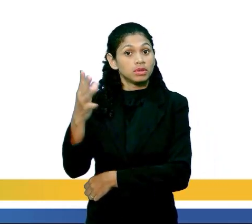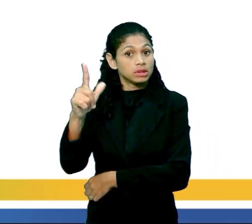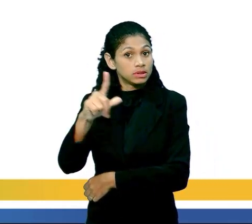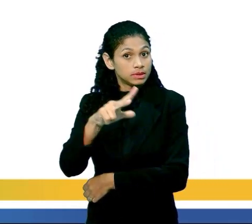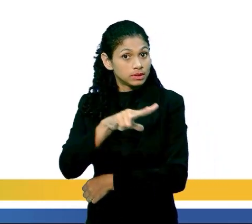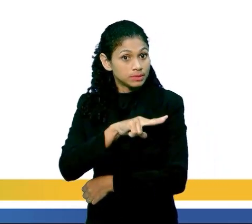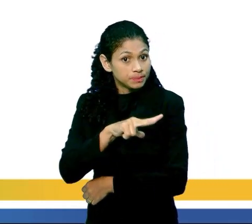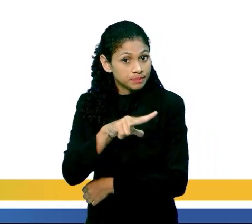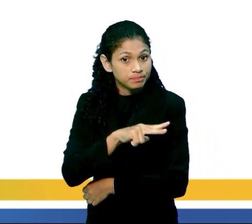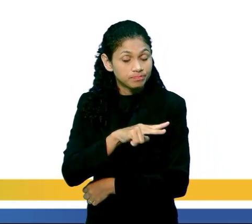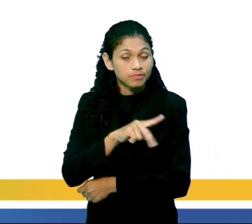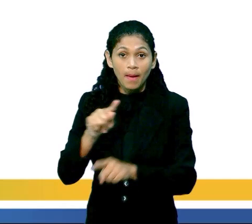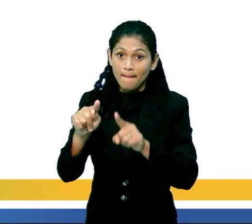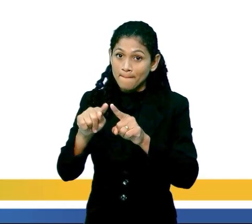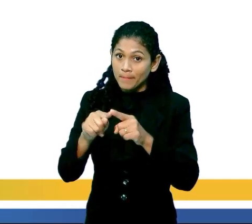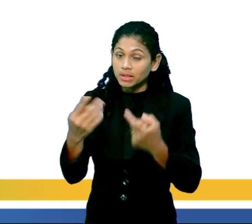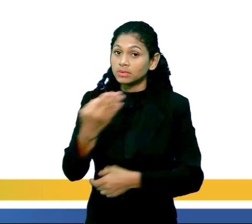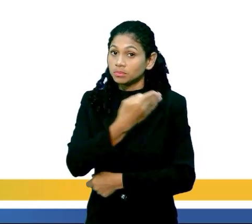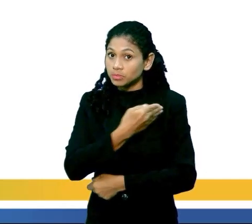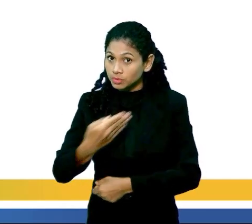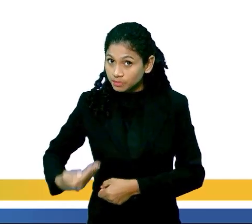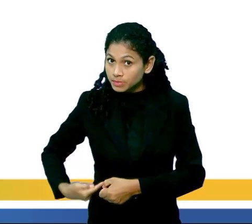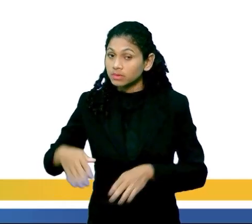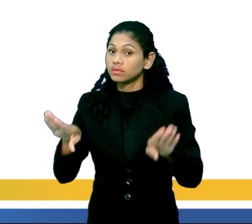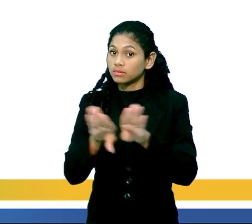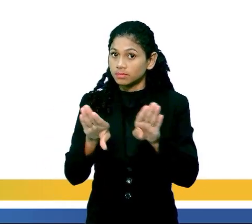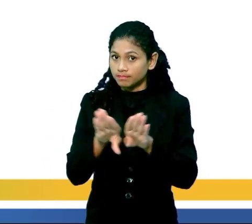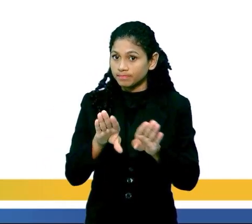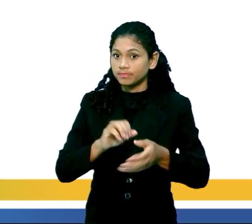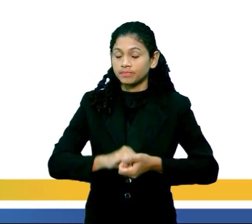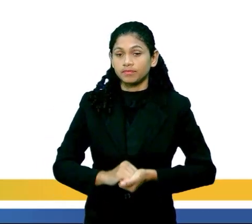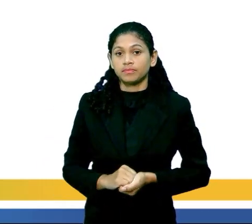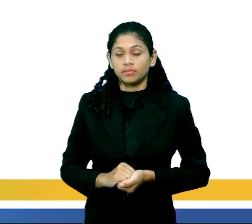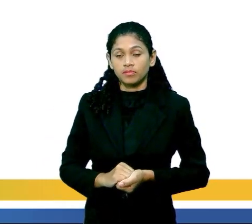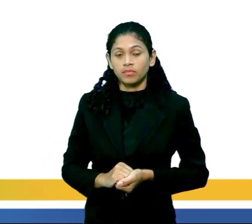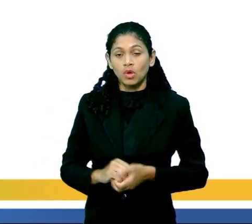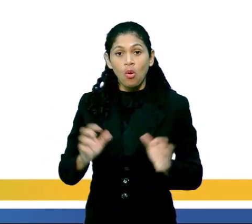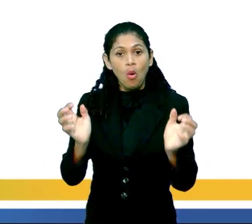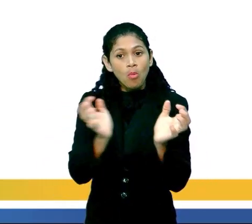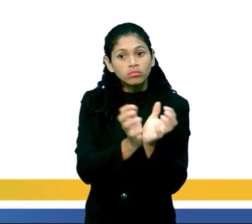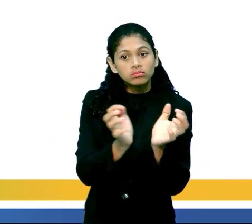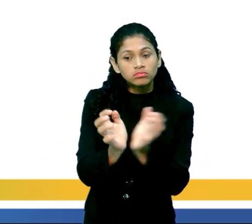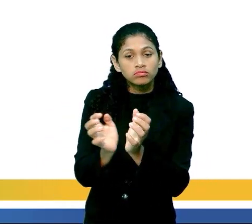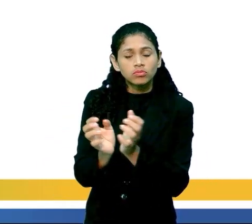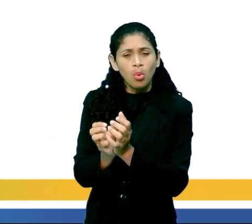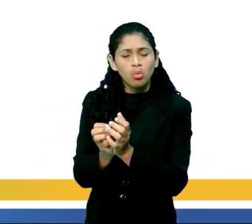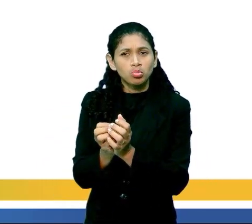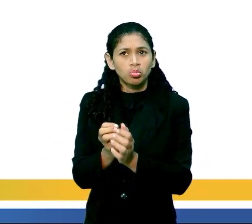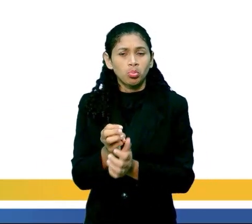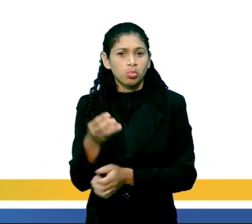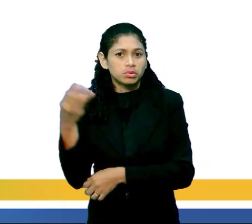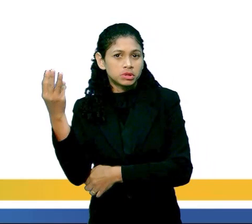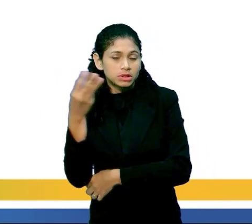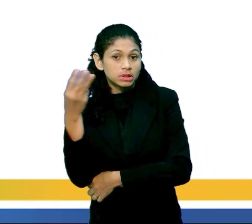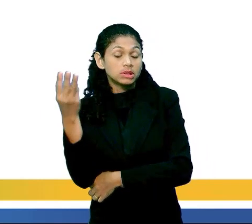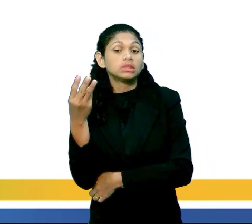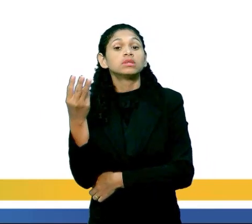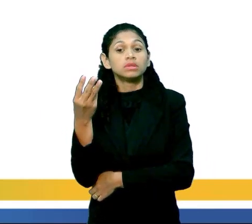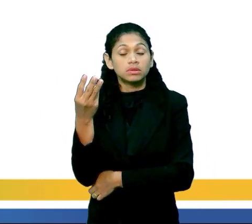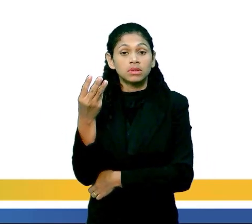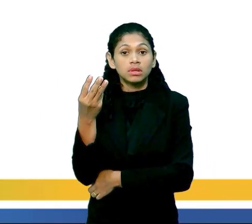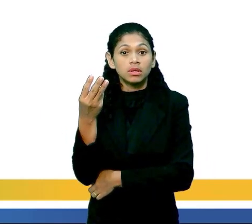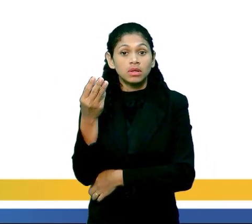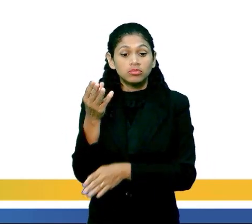privadas, porém públicas, compondo uma espécie de terceiro setor entre o Estado e